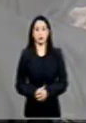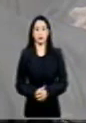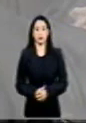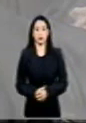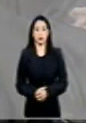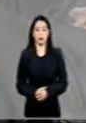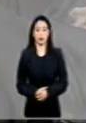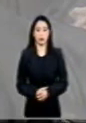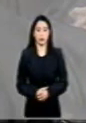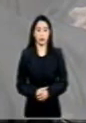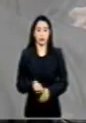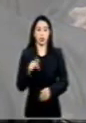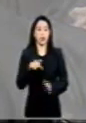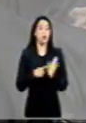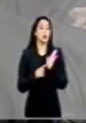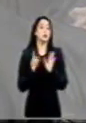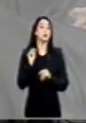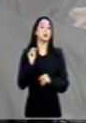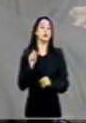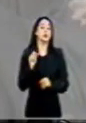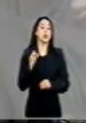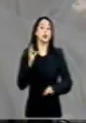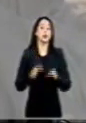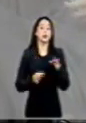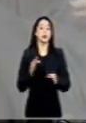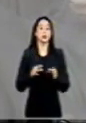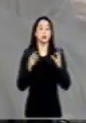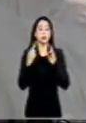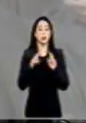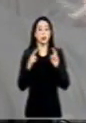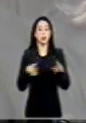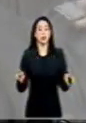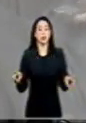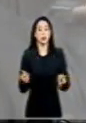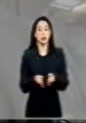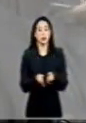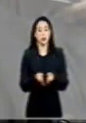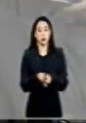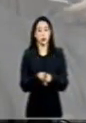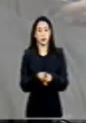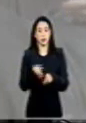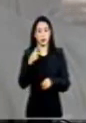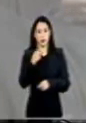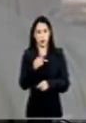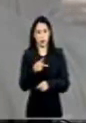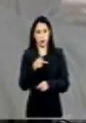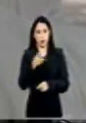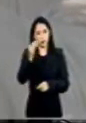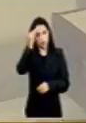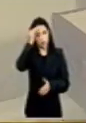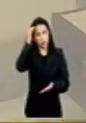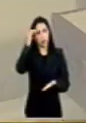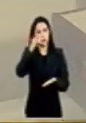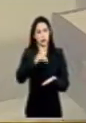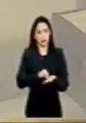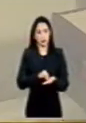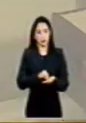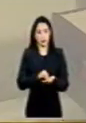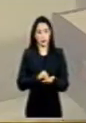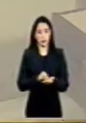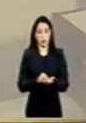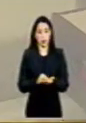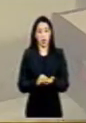Aqui cabe destacar que o juízo reclamado também chegou a proferir decisão reconhecendo a competência dessa corte, mas depois